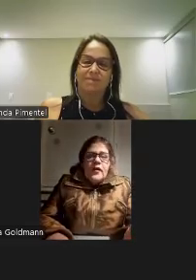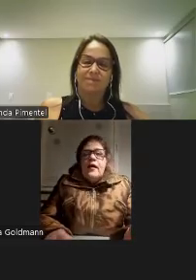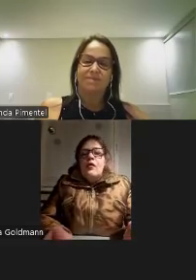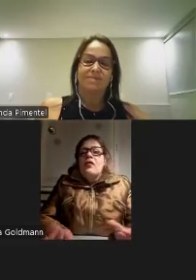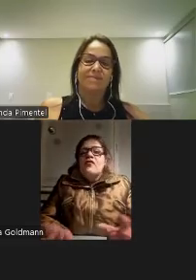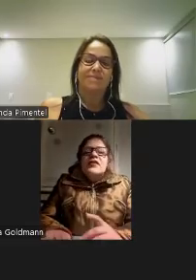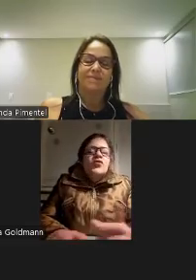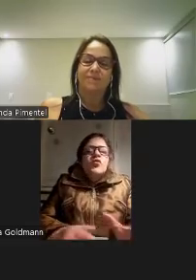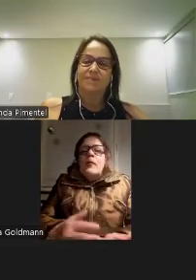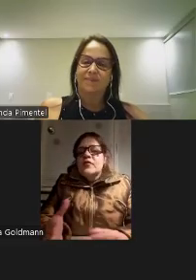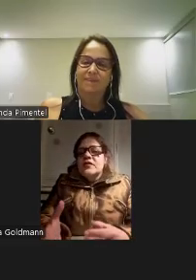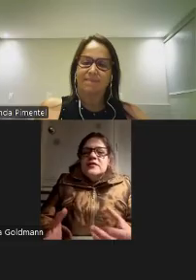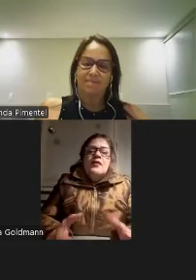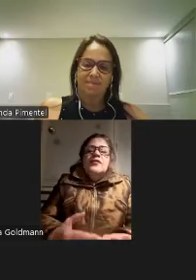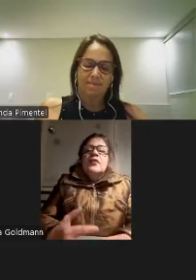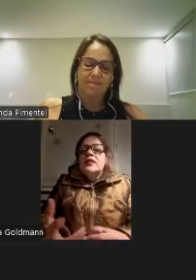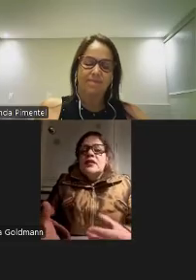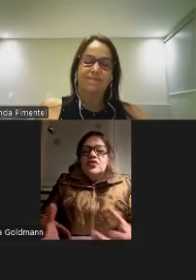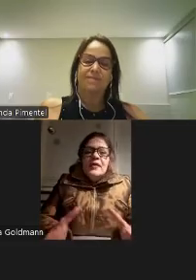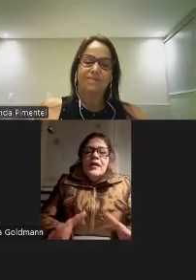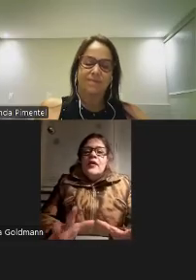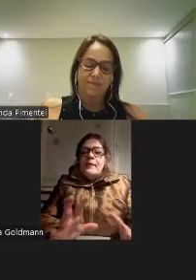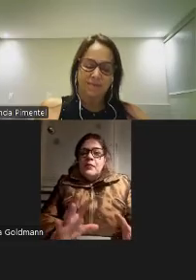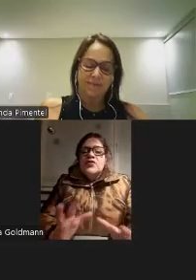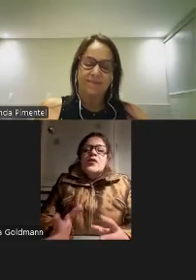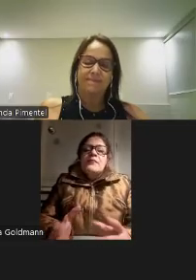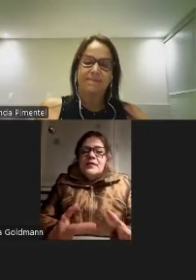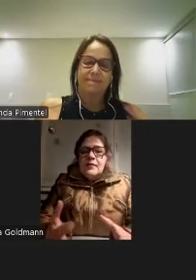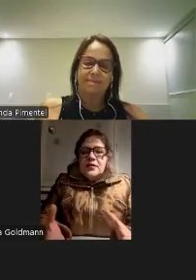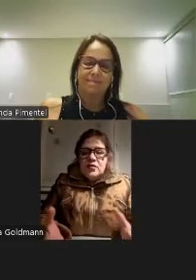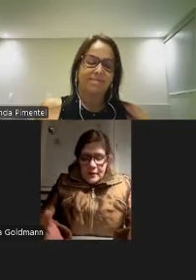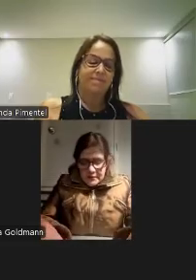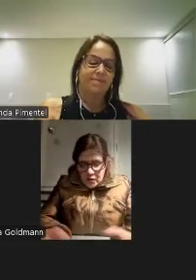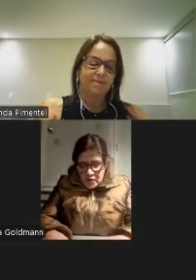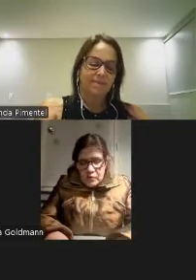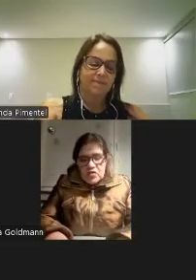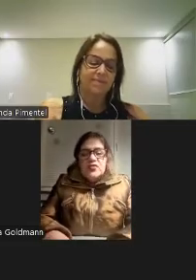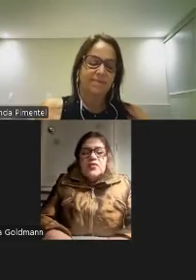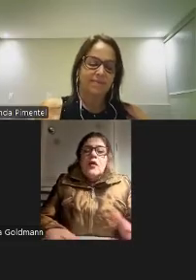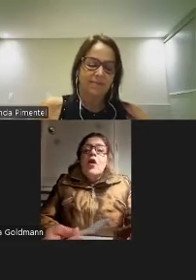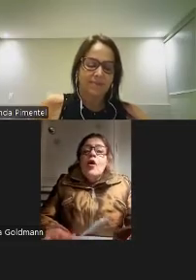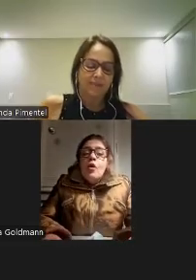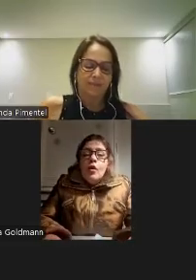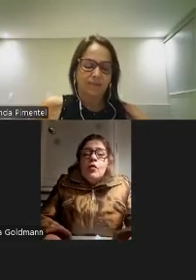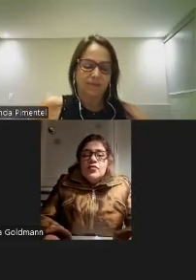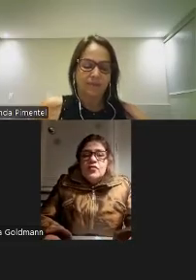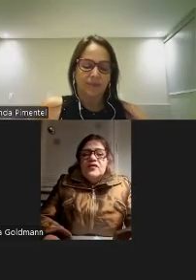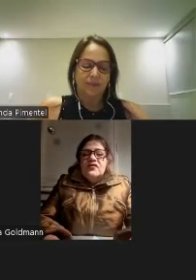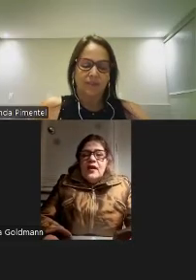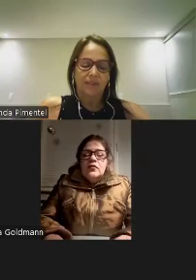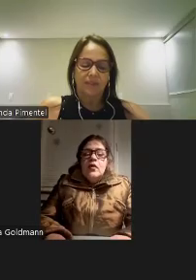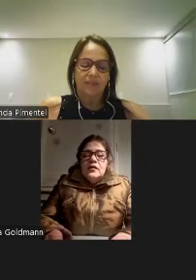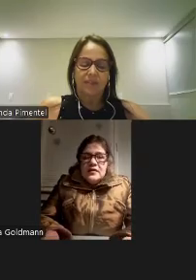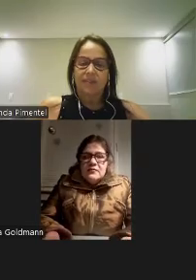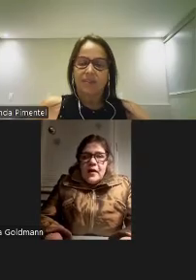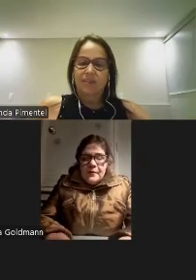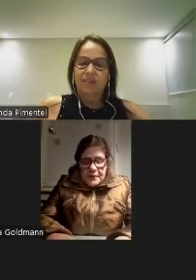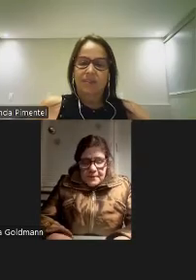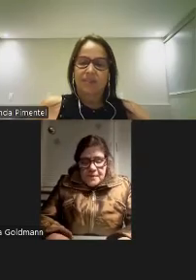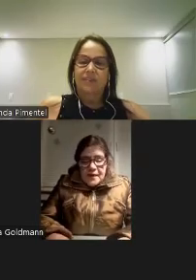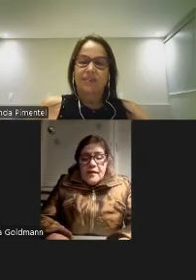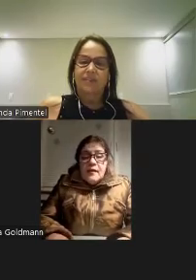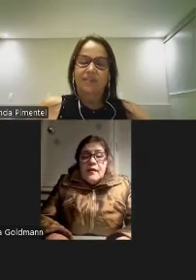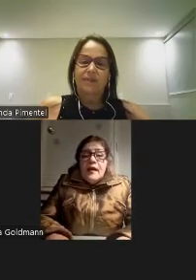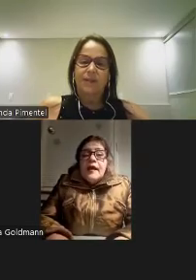aparelho intraoral, ou você mudou a posição, deu dicas de melhorar o posicionamento da pessoa para diminuir a obstrução, ou usou de fato